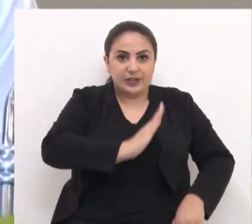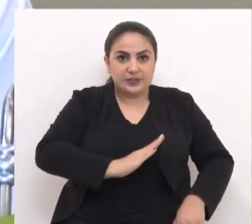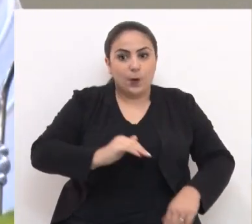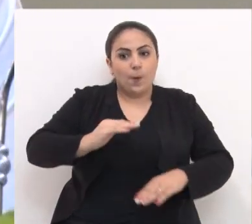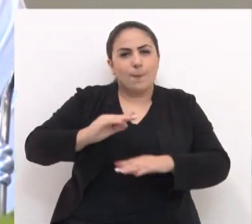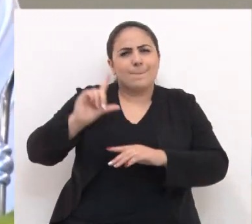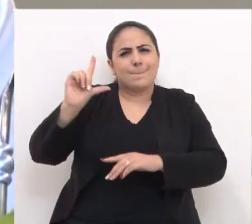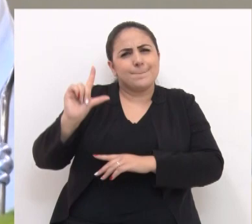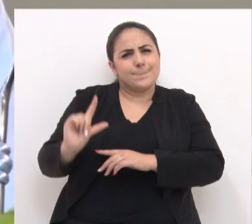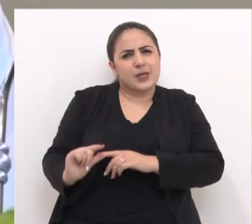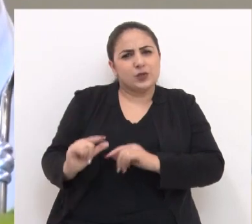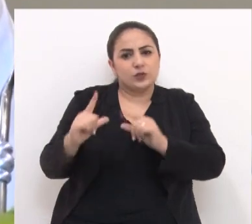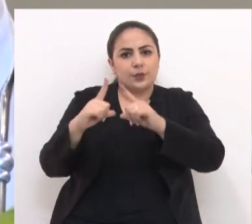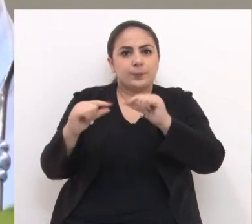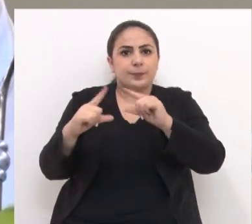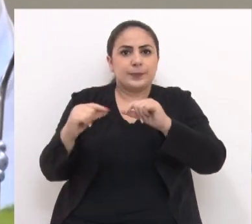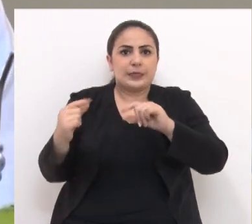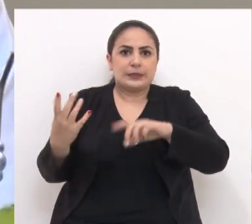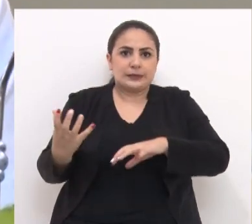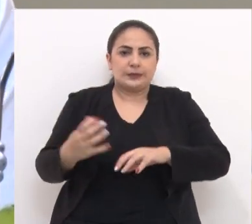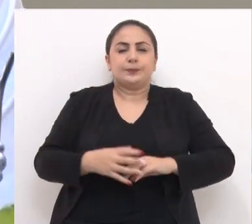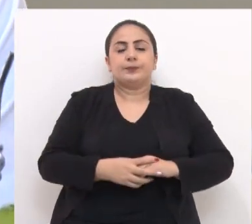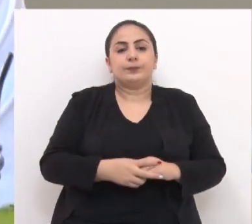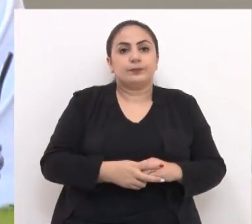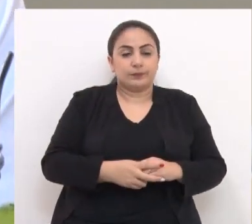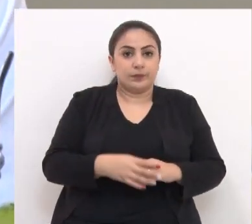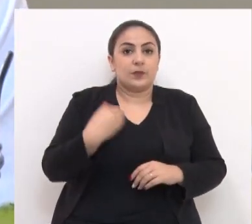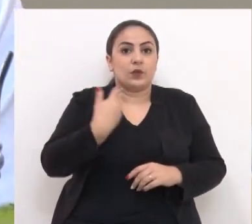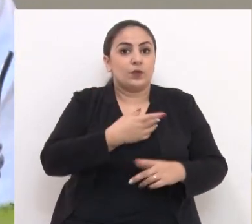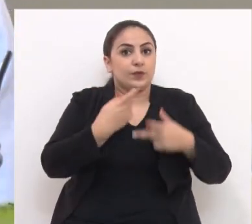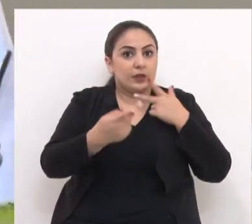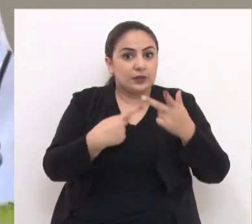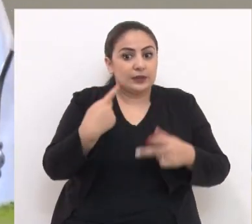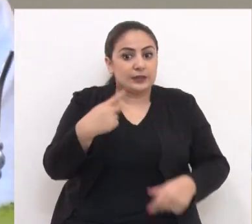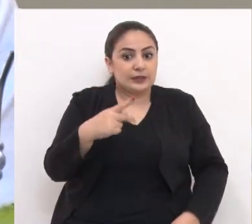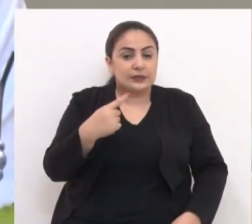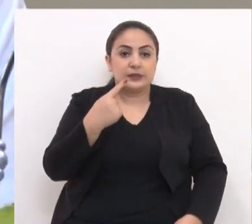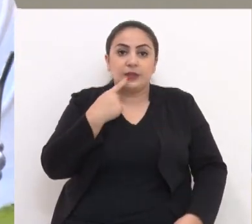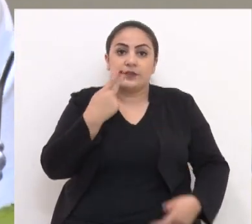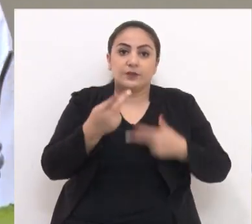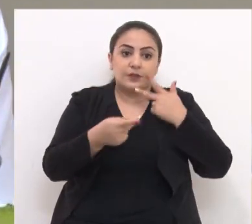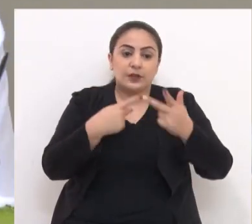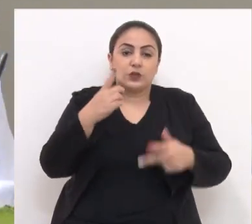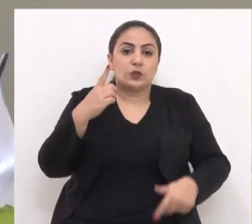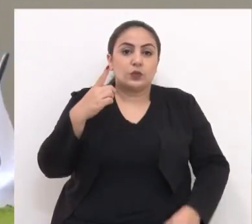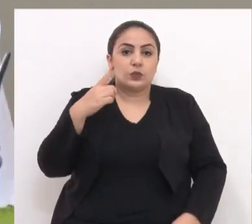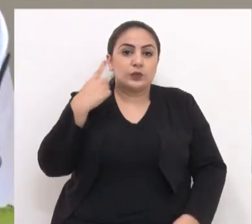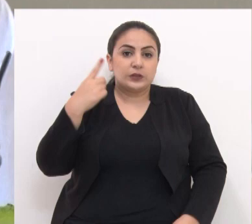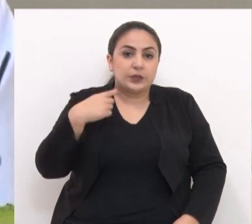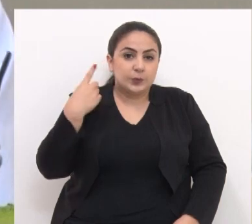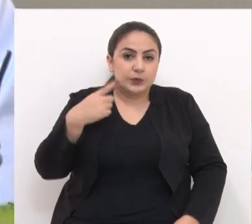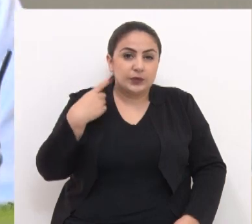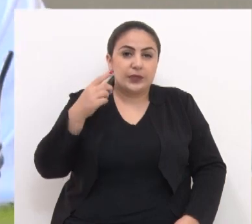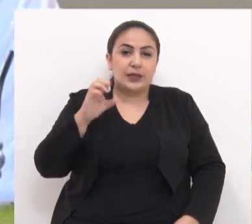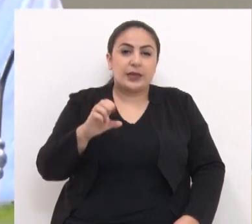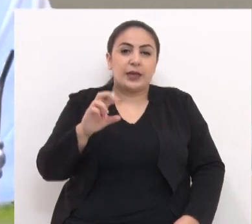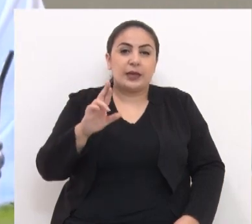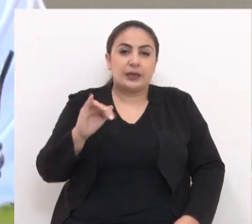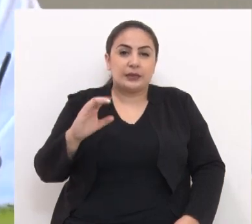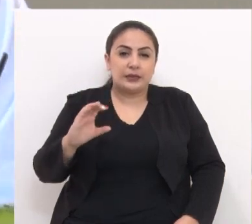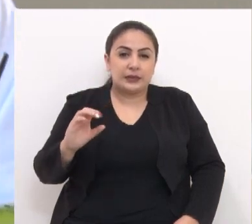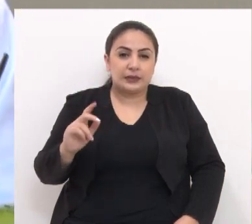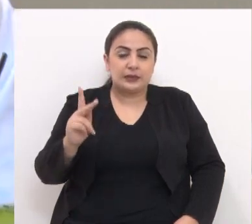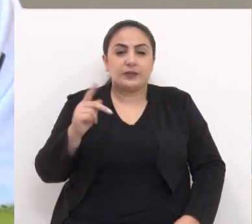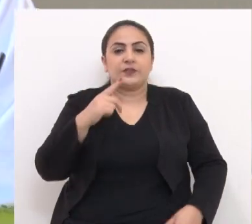menos Brasília. E era exatamente isso que a gente estava falando. Eu fiz discursos, tenho certeza que o deputado Eric faz,